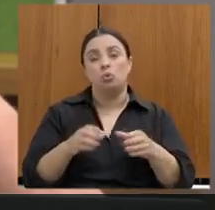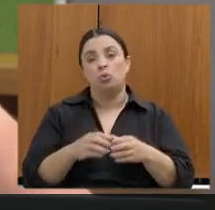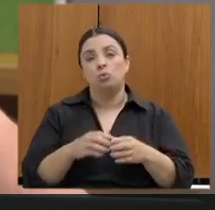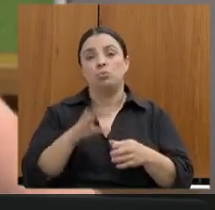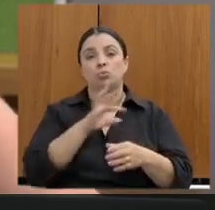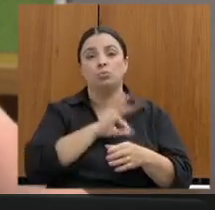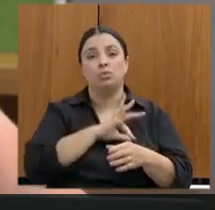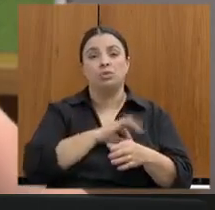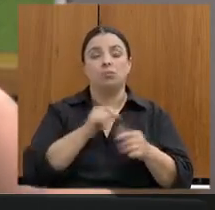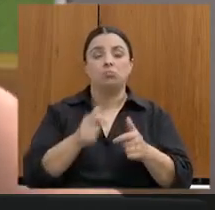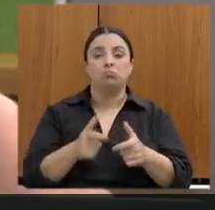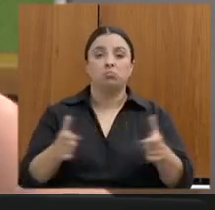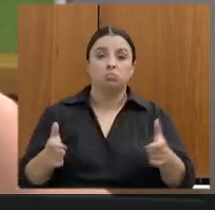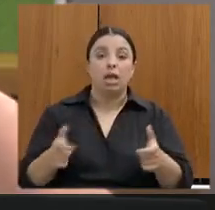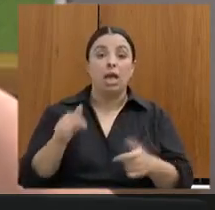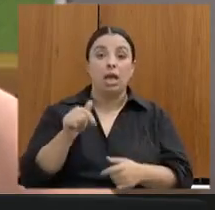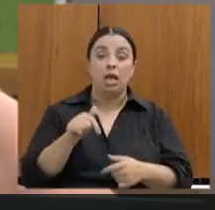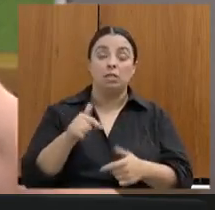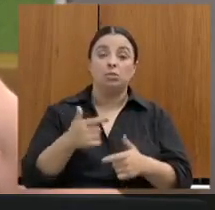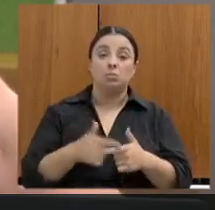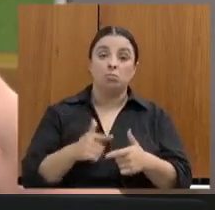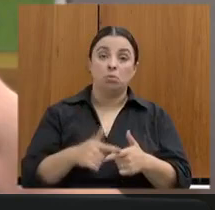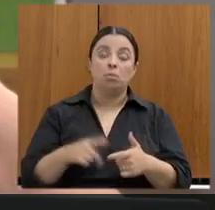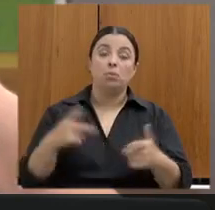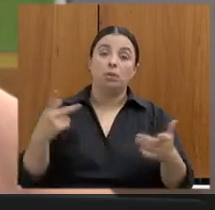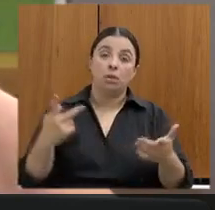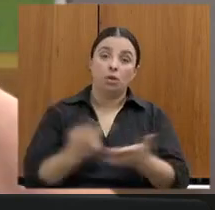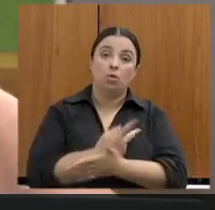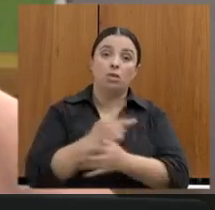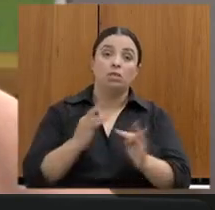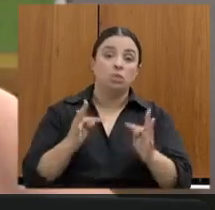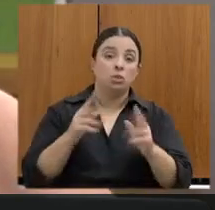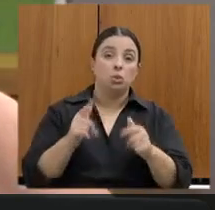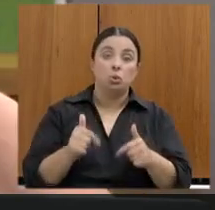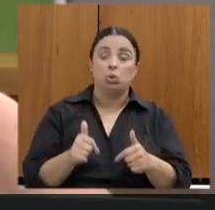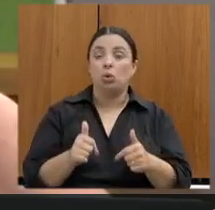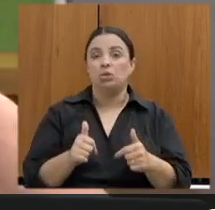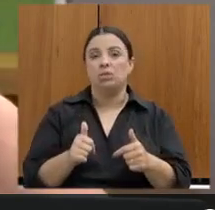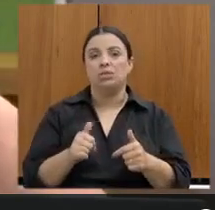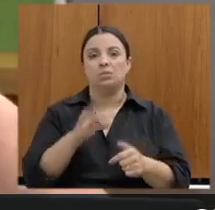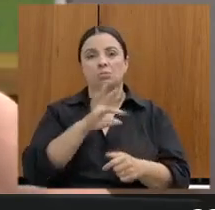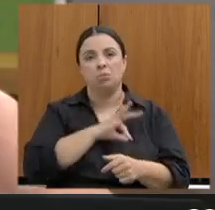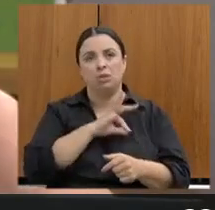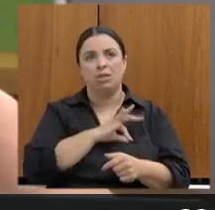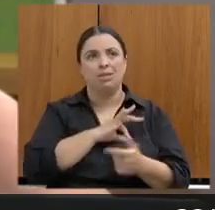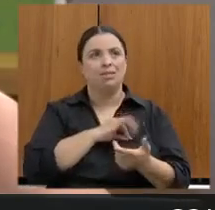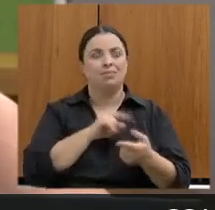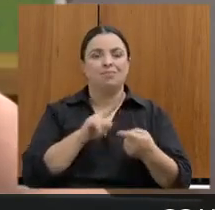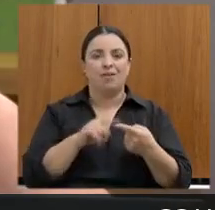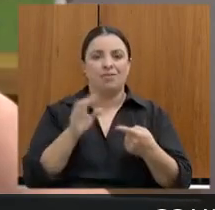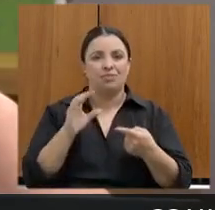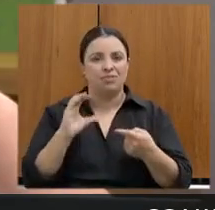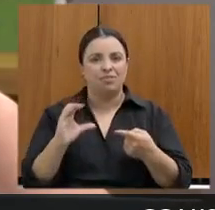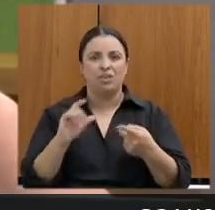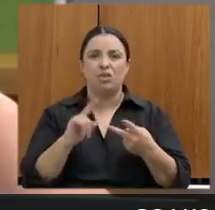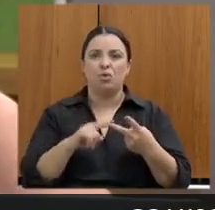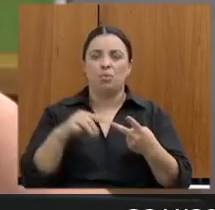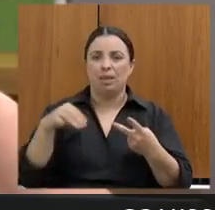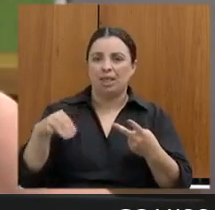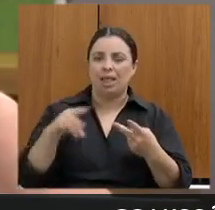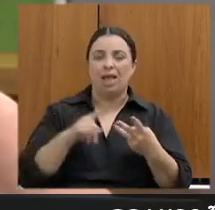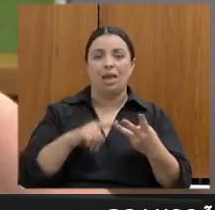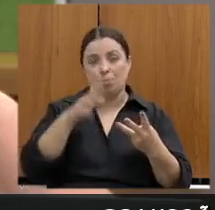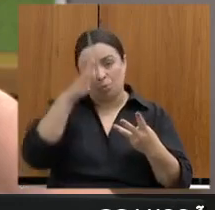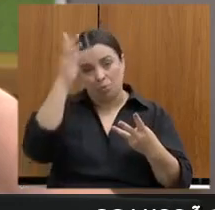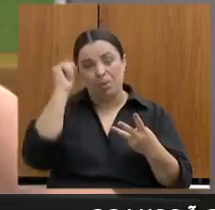que nós temos em todas as forças de segurança do Estado de Minas Gerais sem exceção e nós sabemos que o bom que em relação ao bombeiro